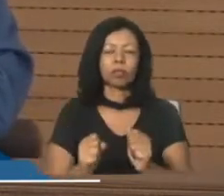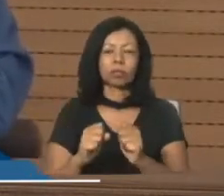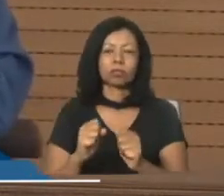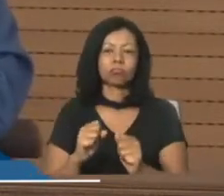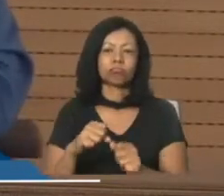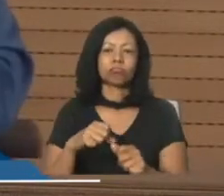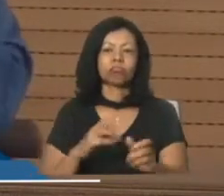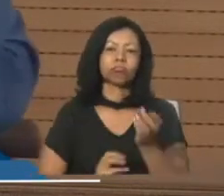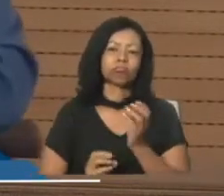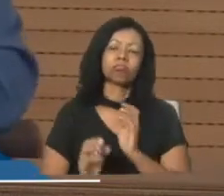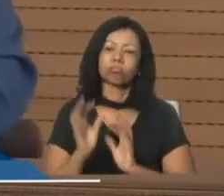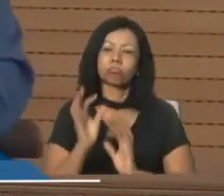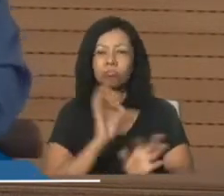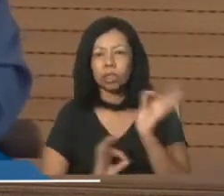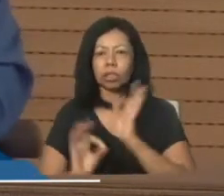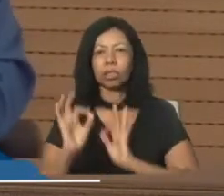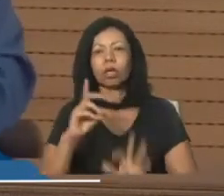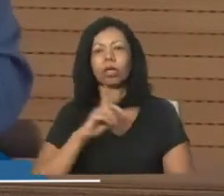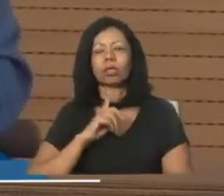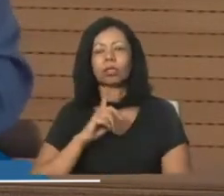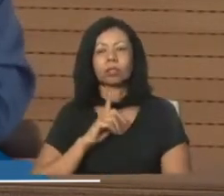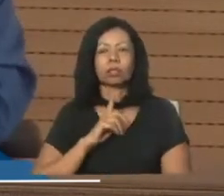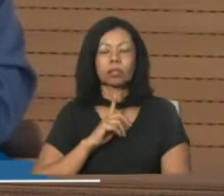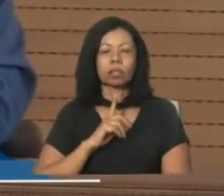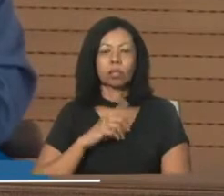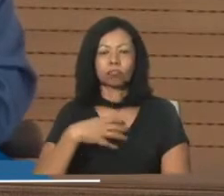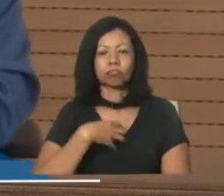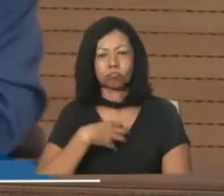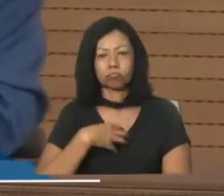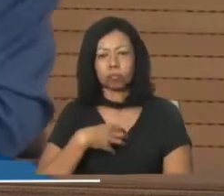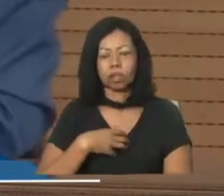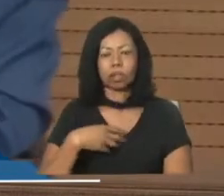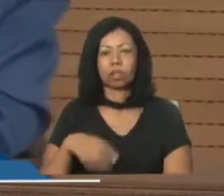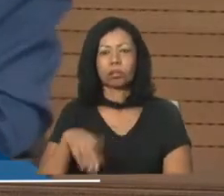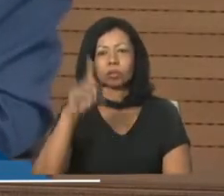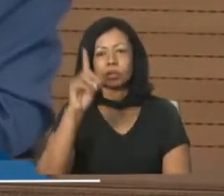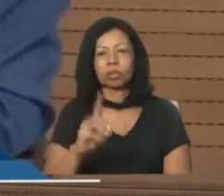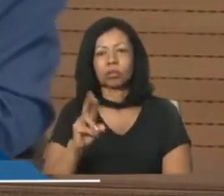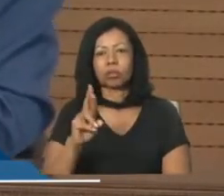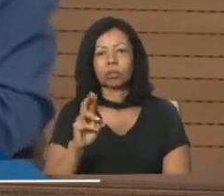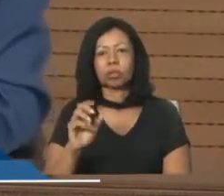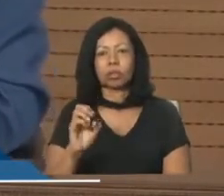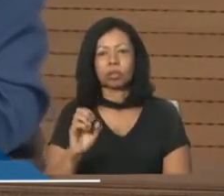que continuar os diretores Regi,